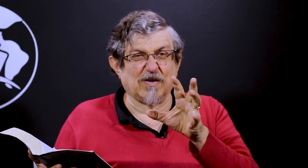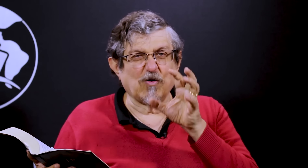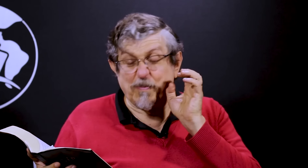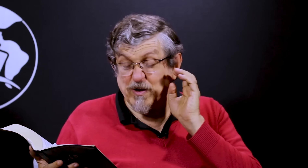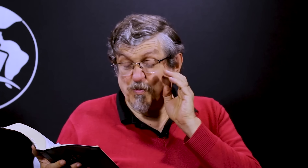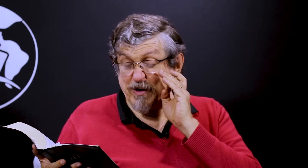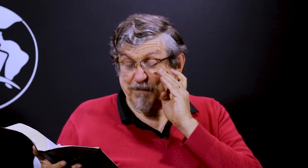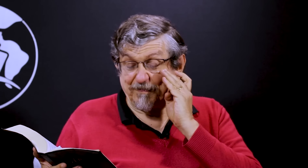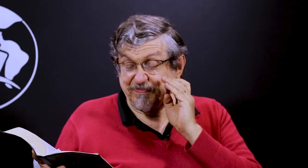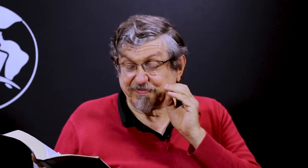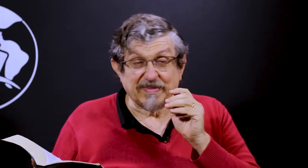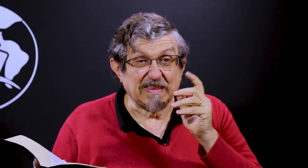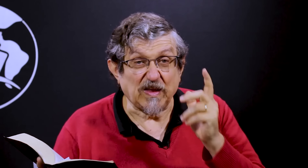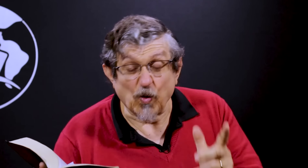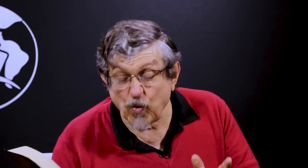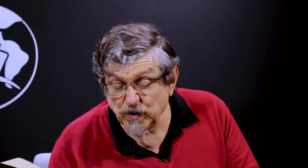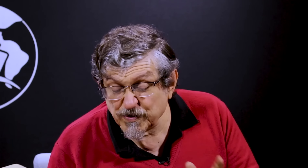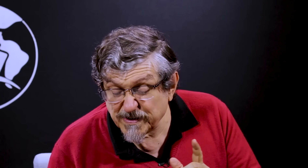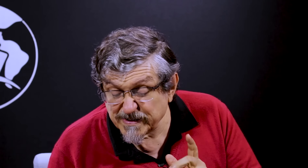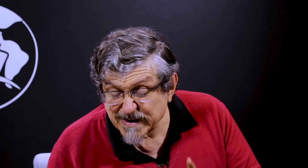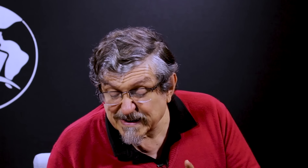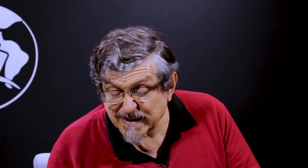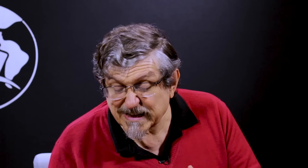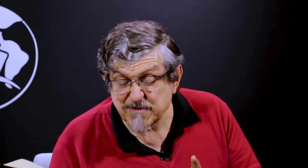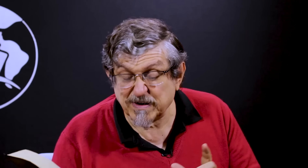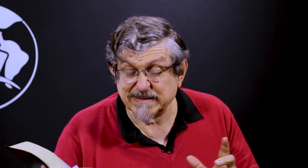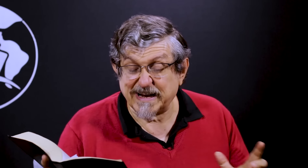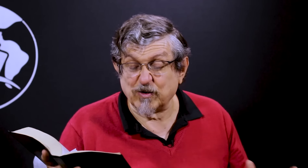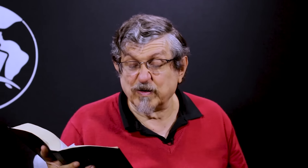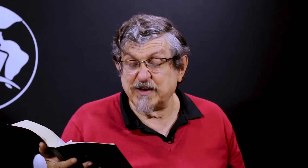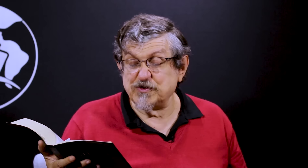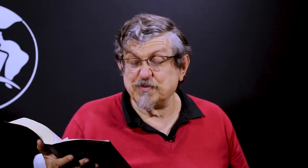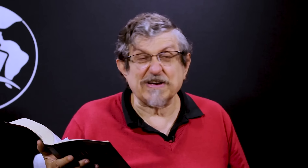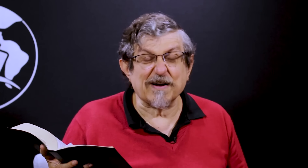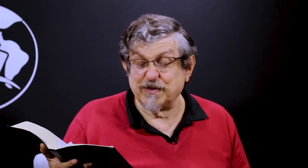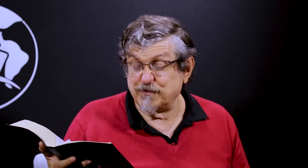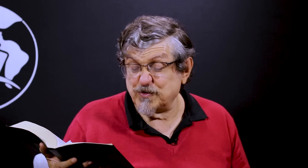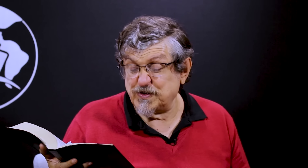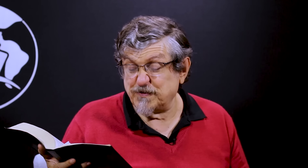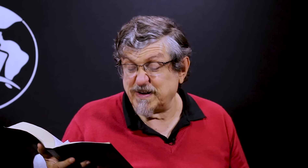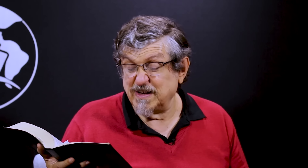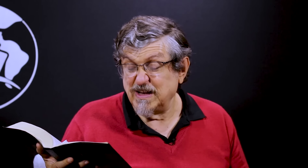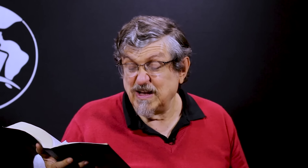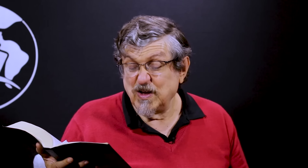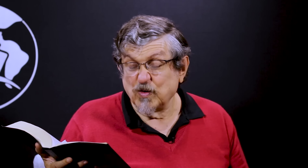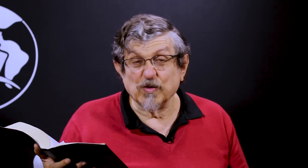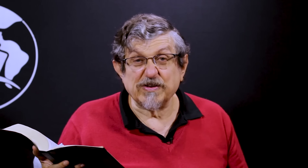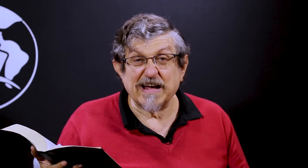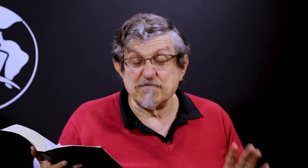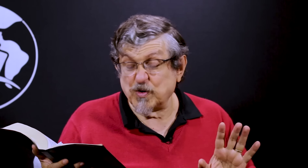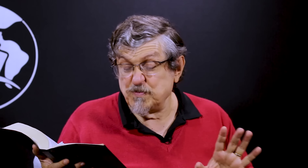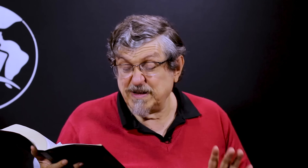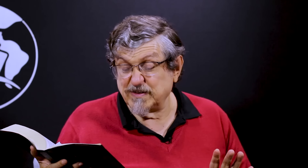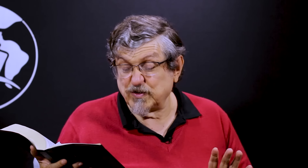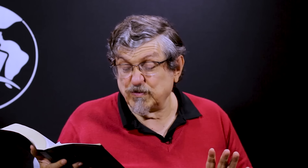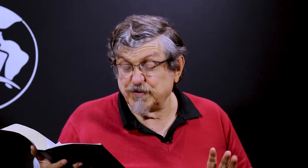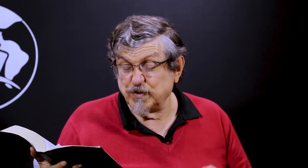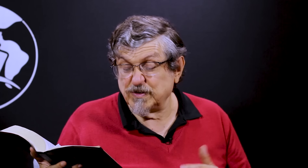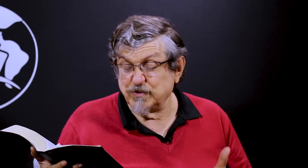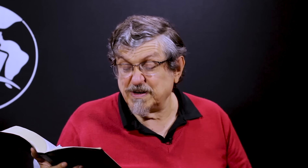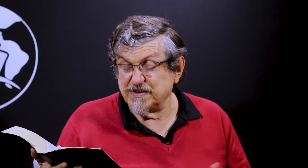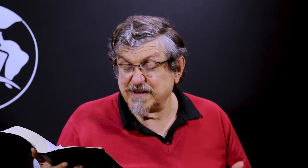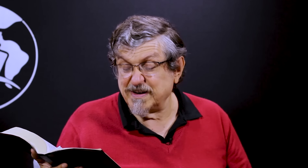só acompanhe comigo quando vocês entrarem na terra e plantarem qualquer tipo de árvore frutífera considerem proibidas as